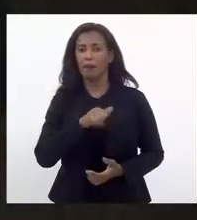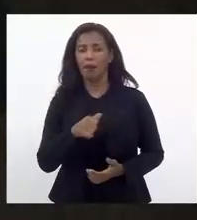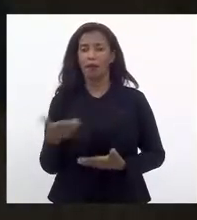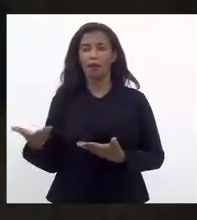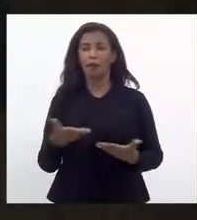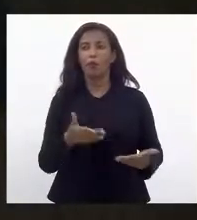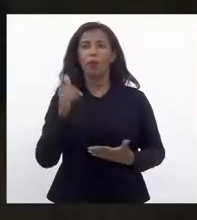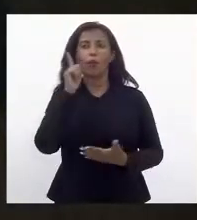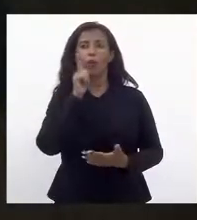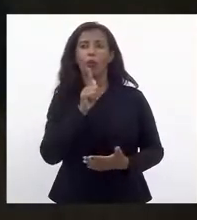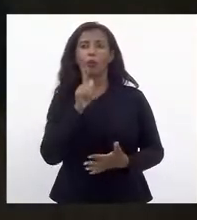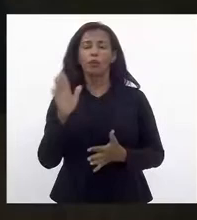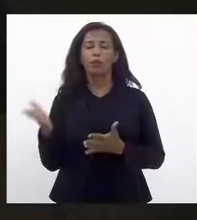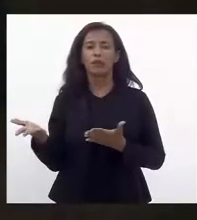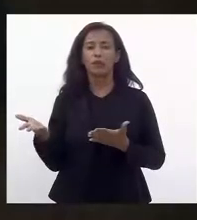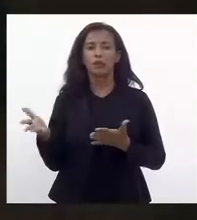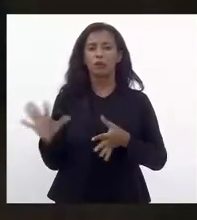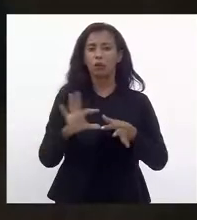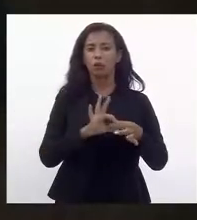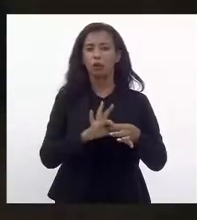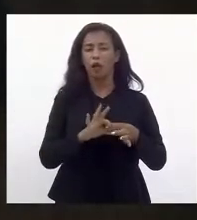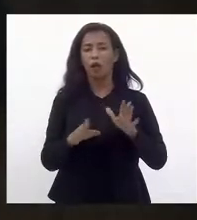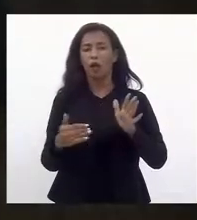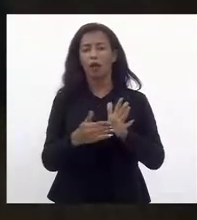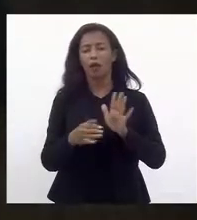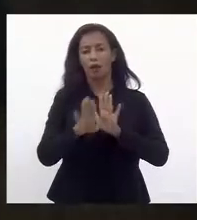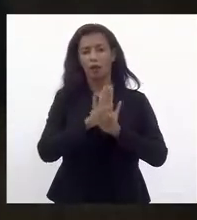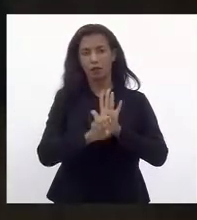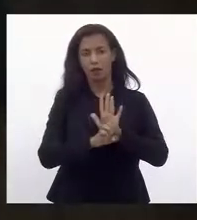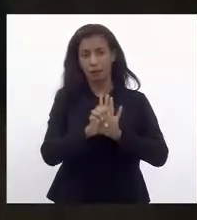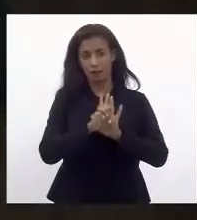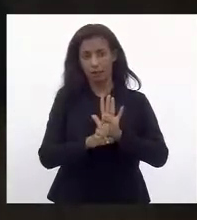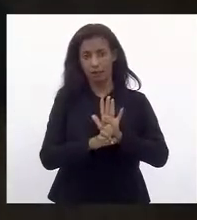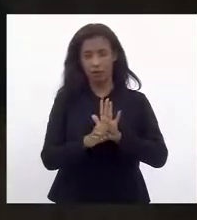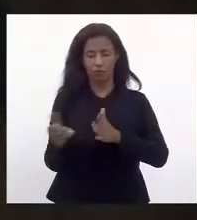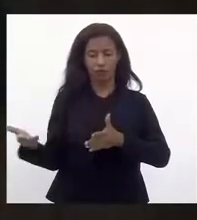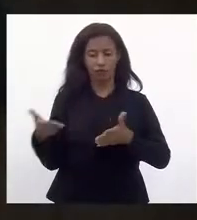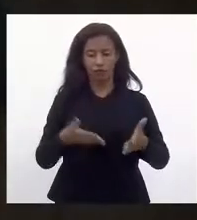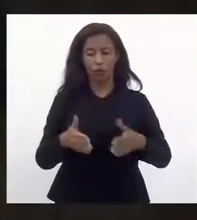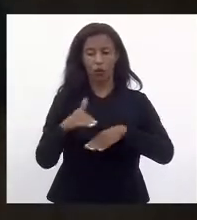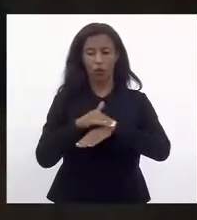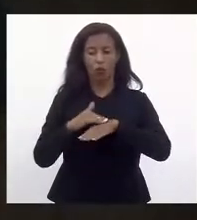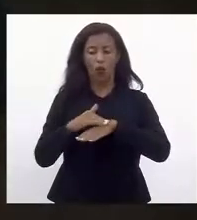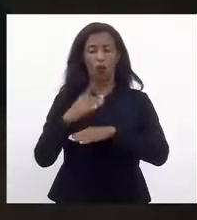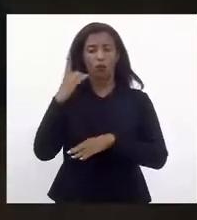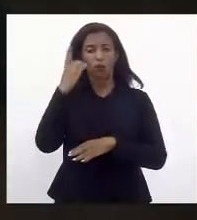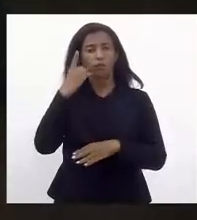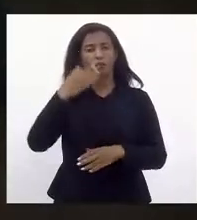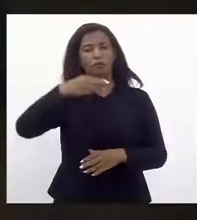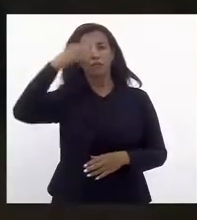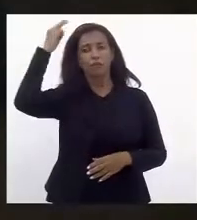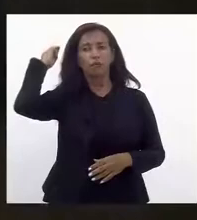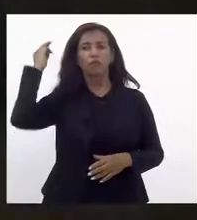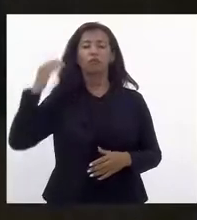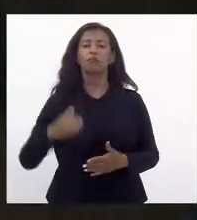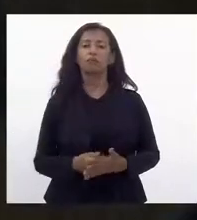gente conseguir conciliar até as emendas que chegaram. Então, a gente conversar com o deputado Márcio Pacheco, levando